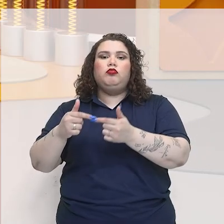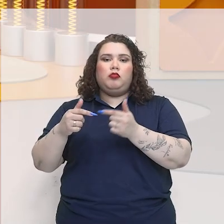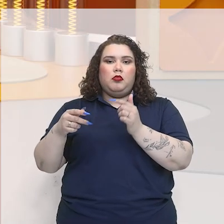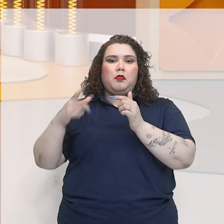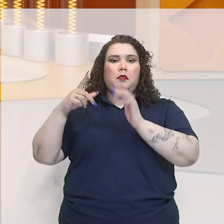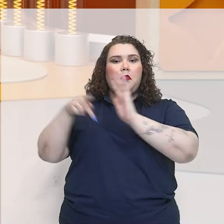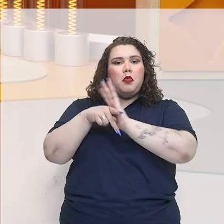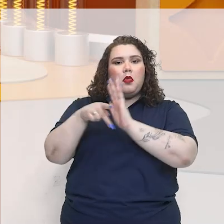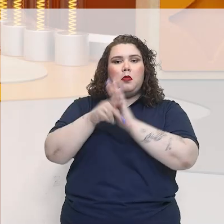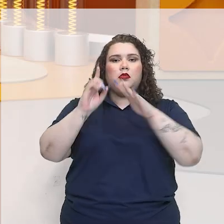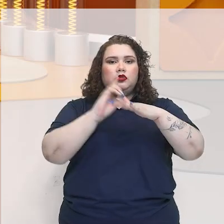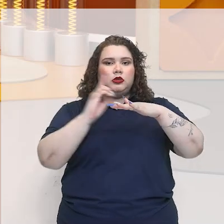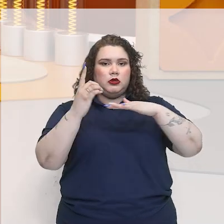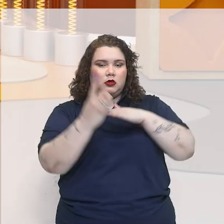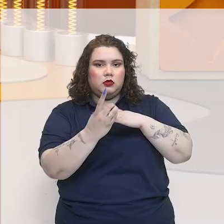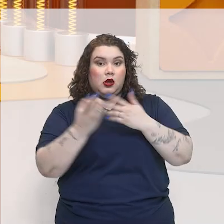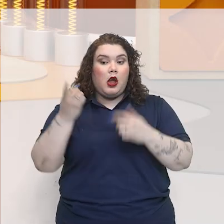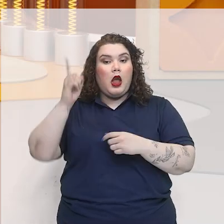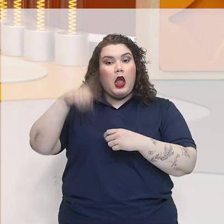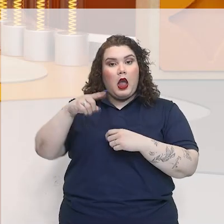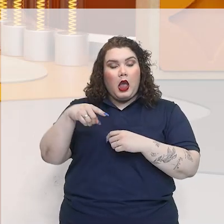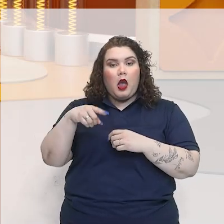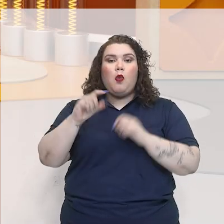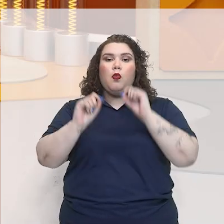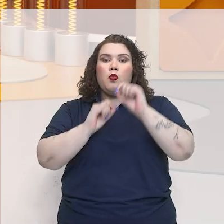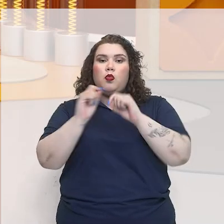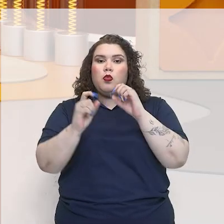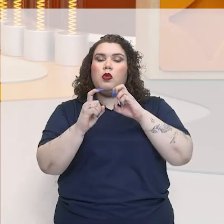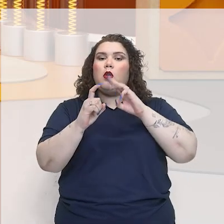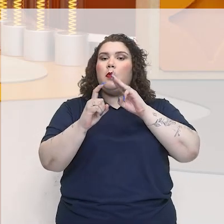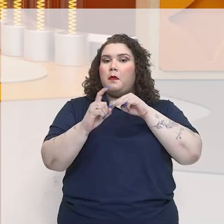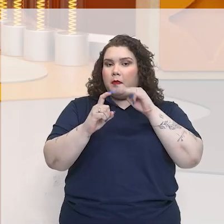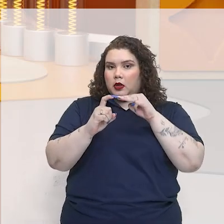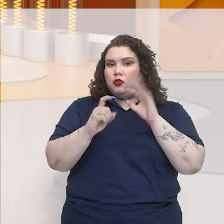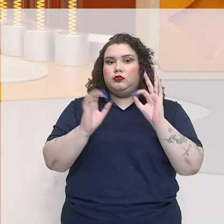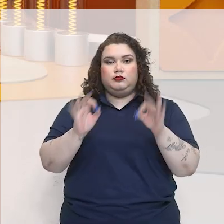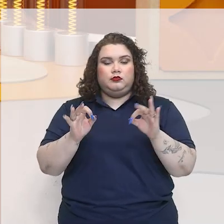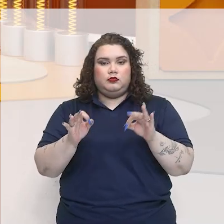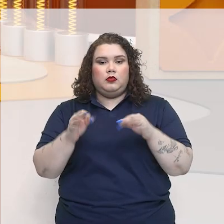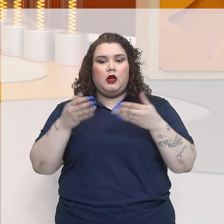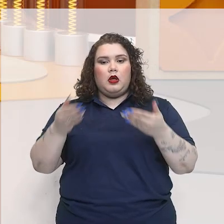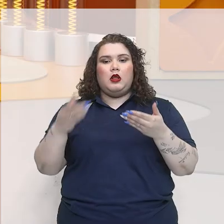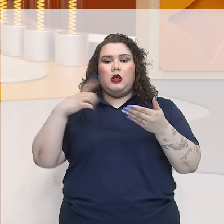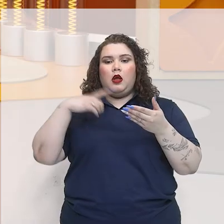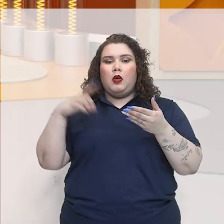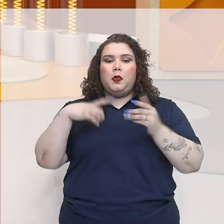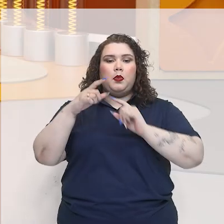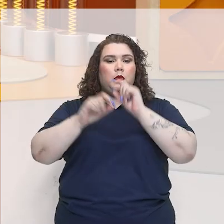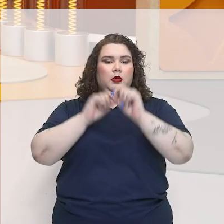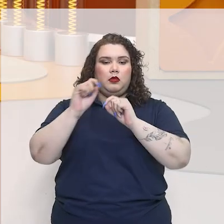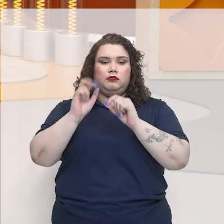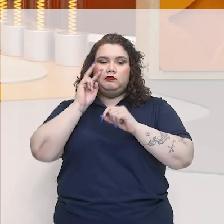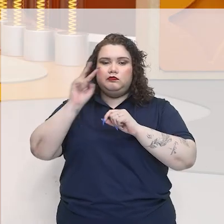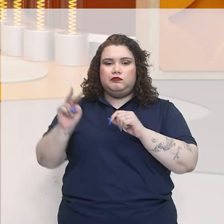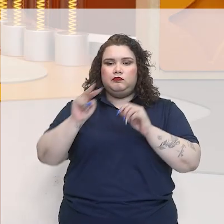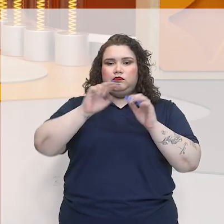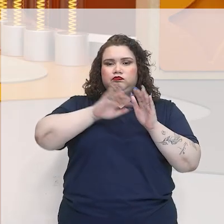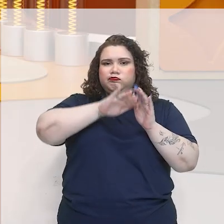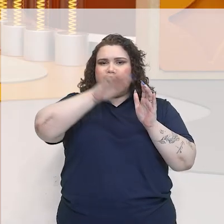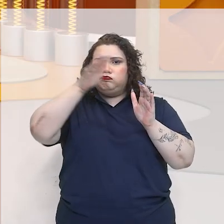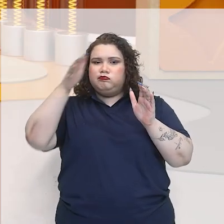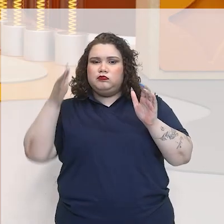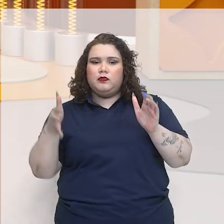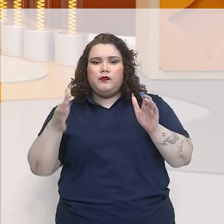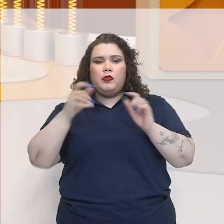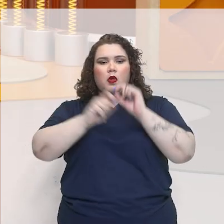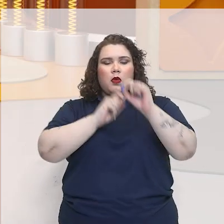nós trazemos, então, aqui para vocês, sendo, né, que essa parte que está mais arqueada é exatamente aí, né, a